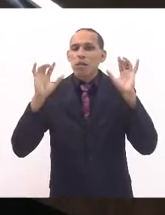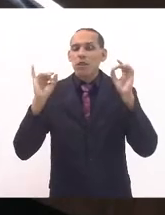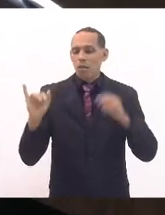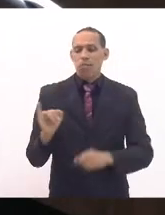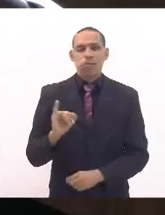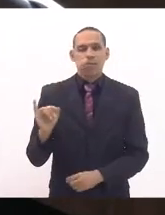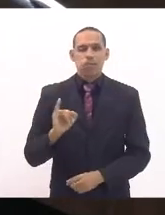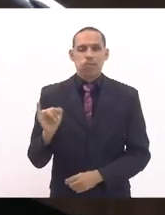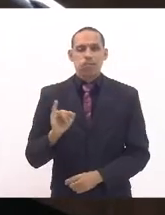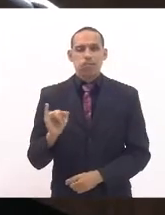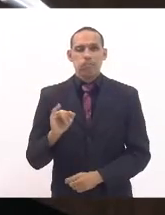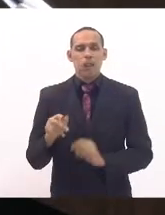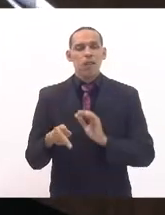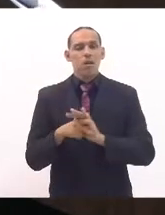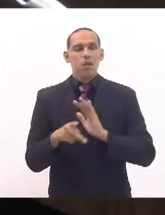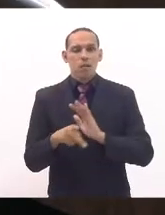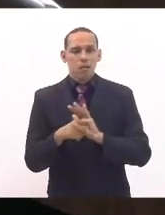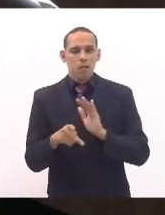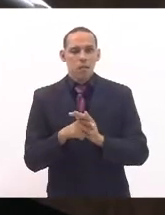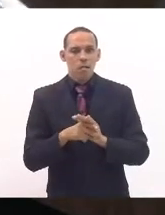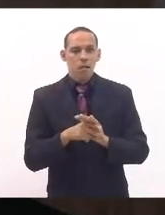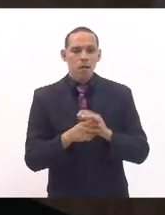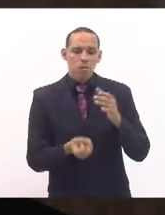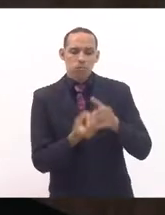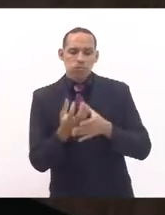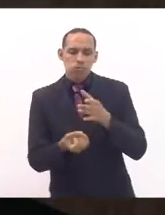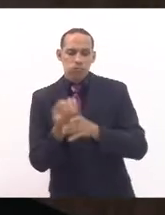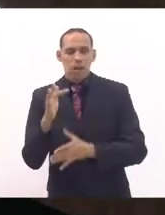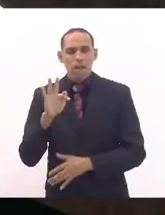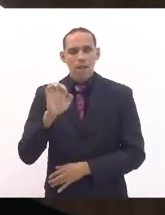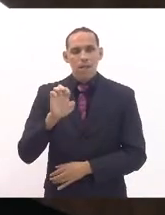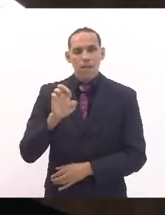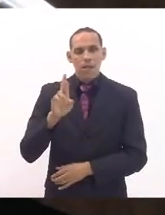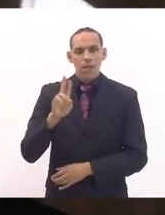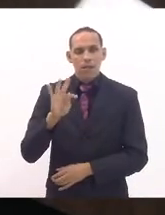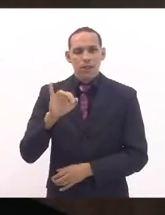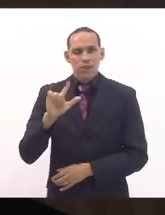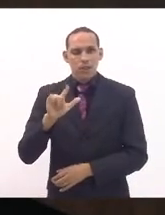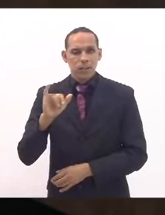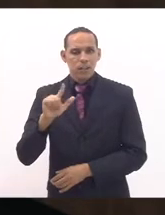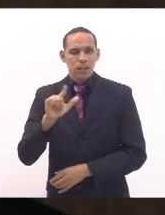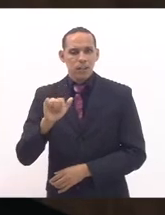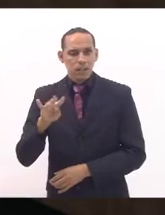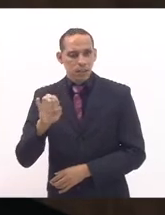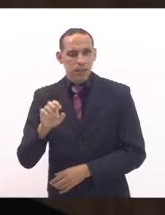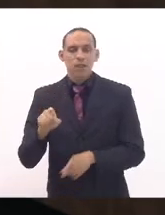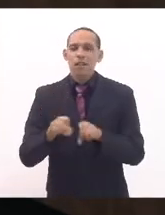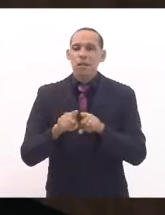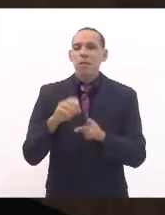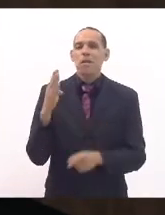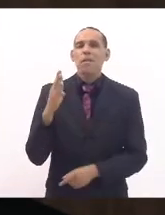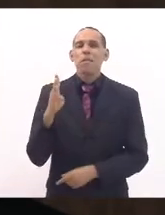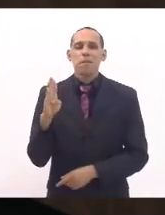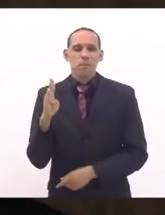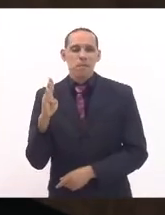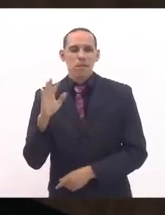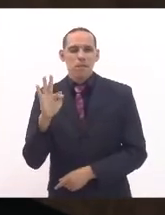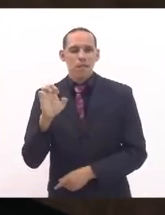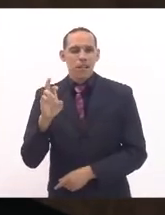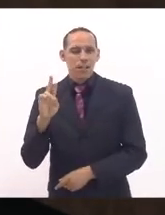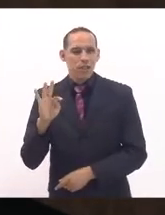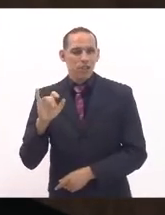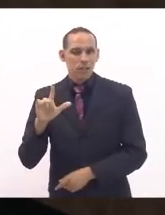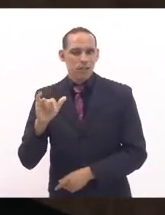tributária destinada à cadeia produtiva de fertilizantes e biofertilizantes. Correto. Aí, no